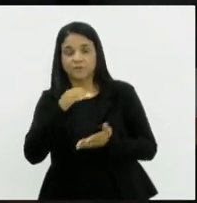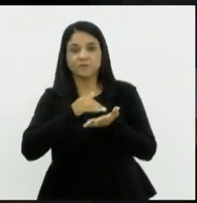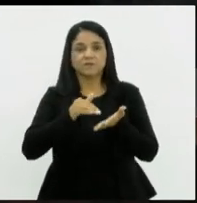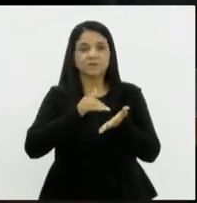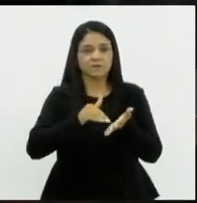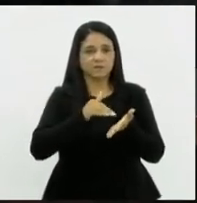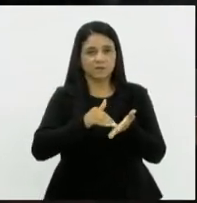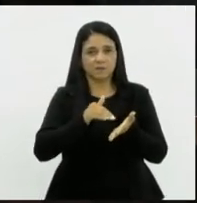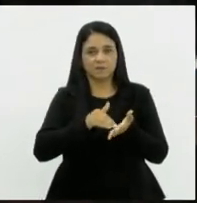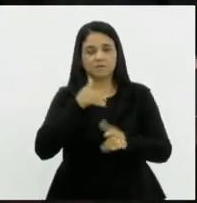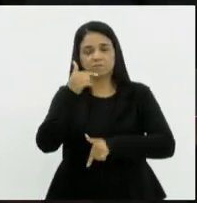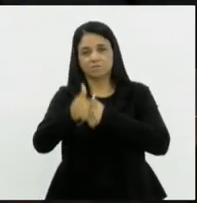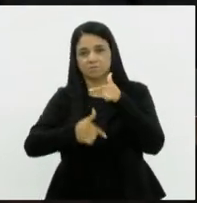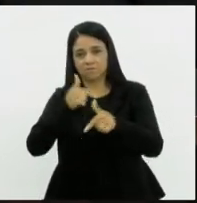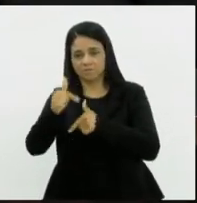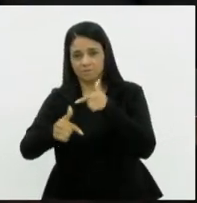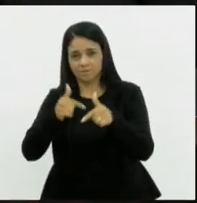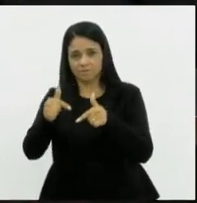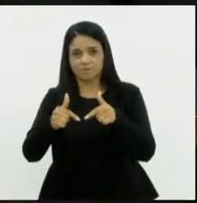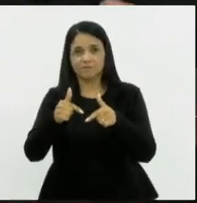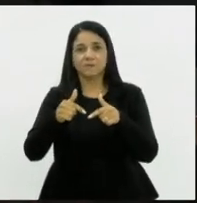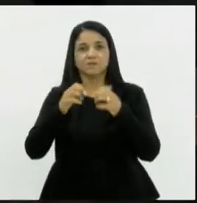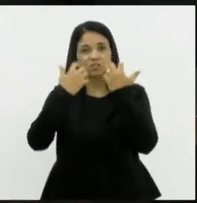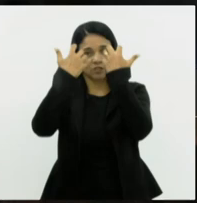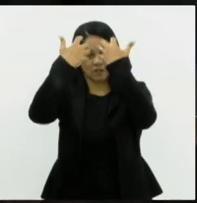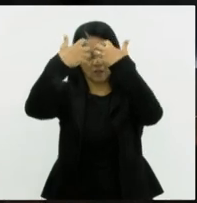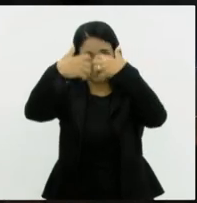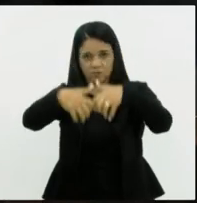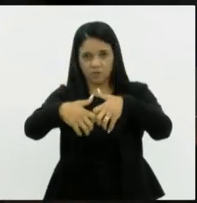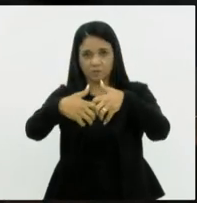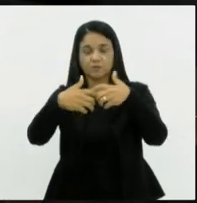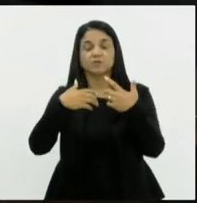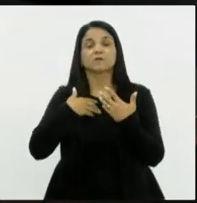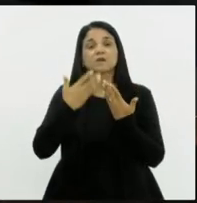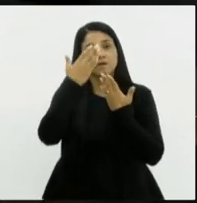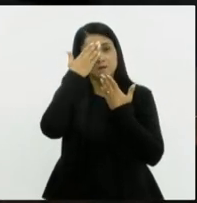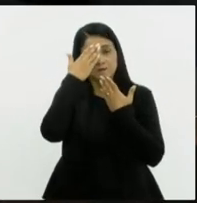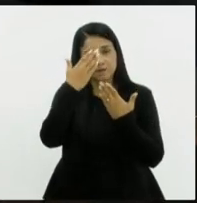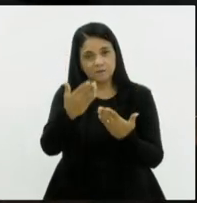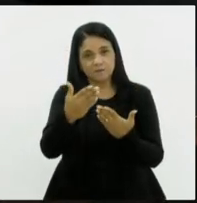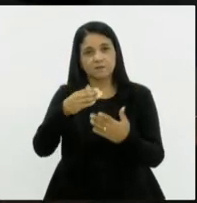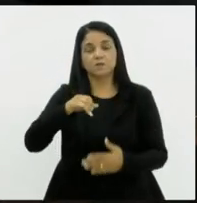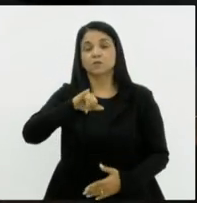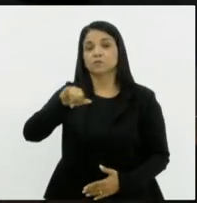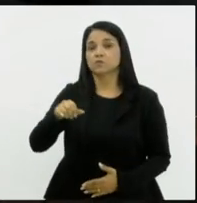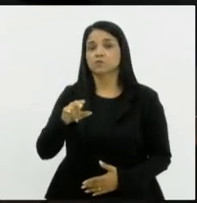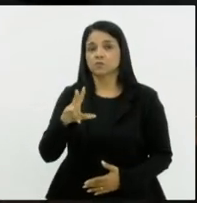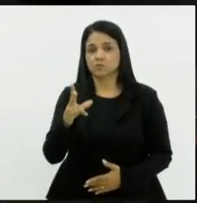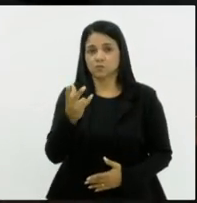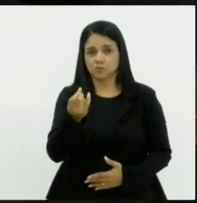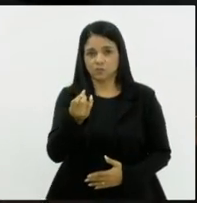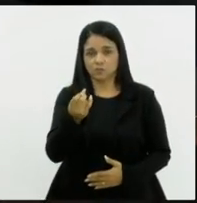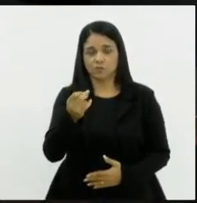municipal de Trabalho de Teresópolis. Quero agradecer também aqui o Júlio